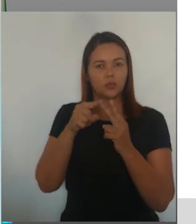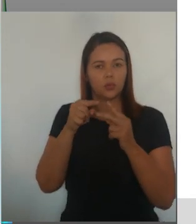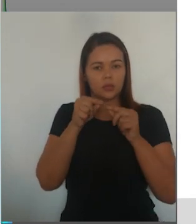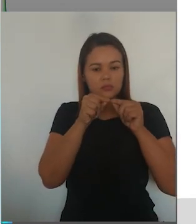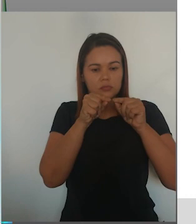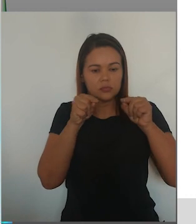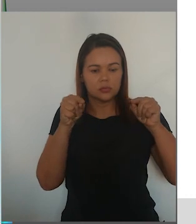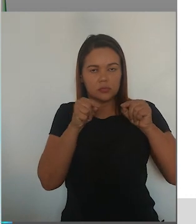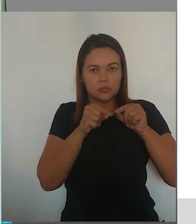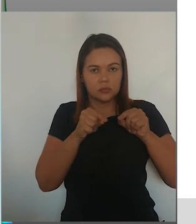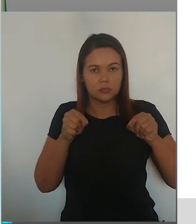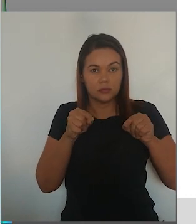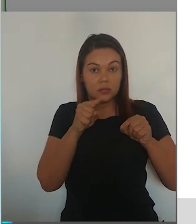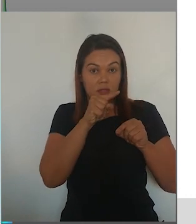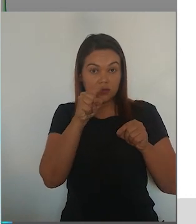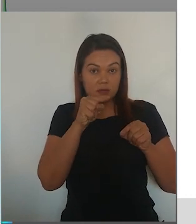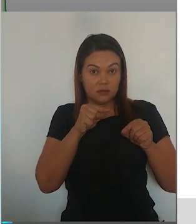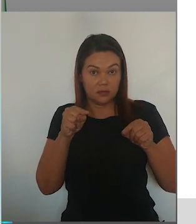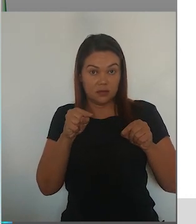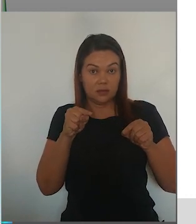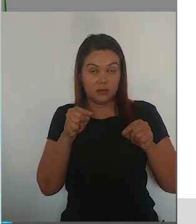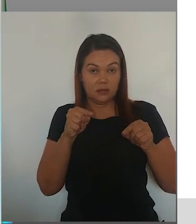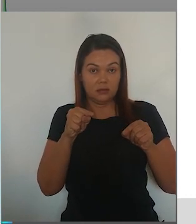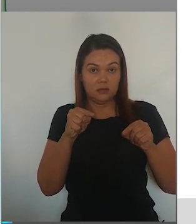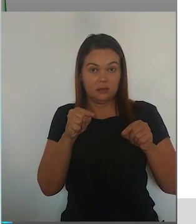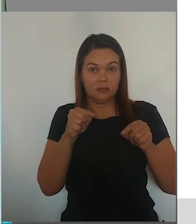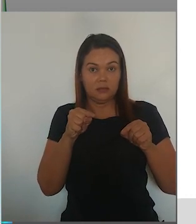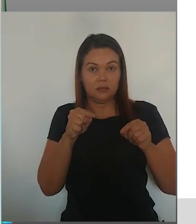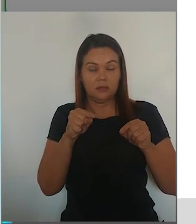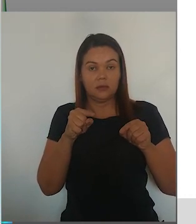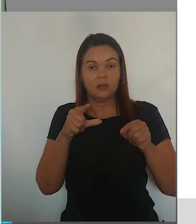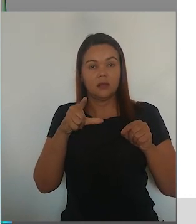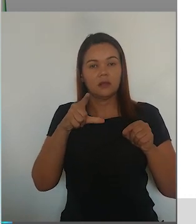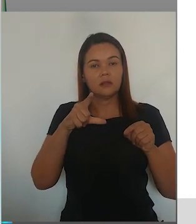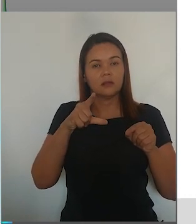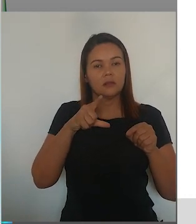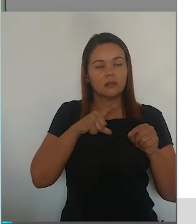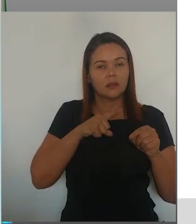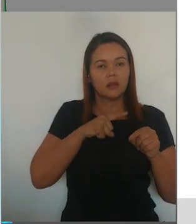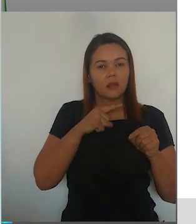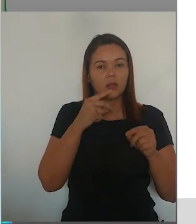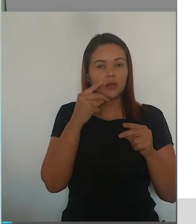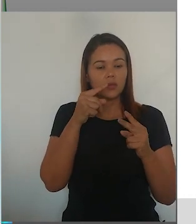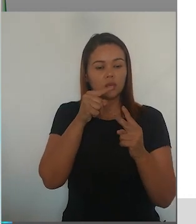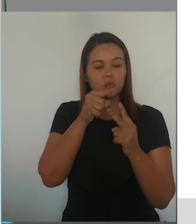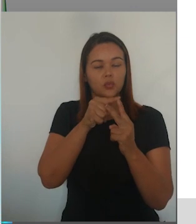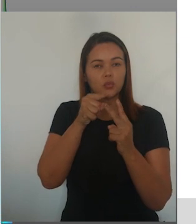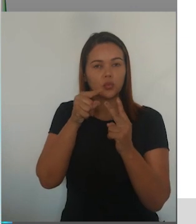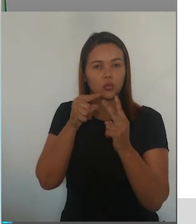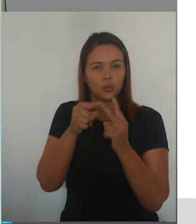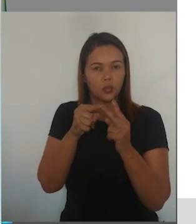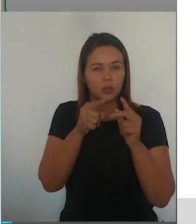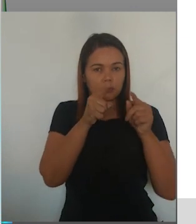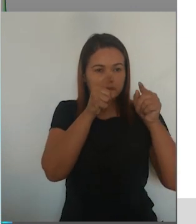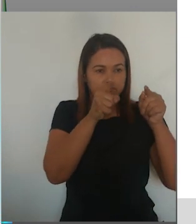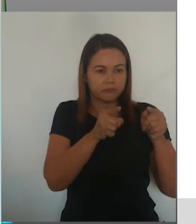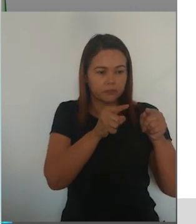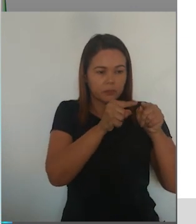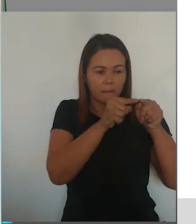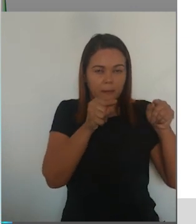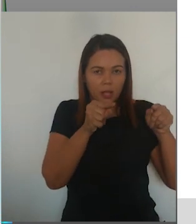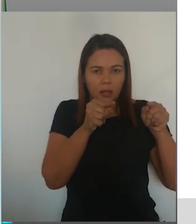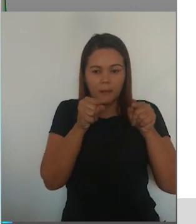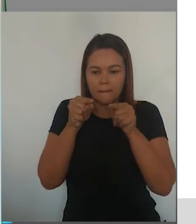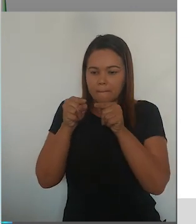entre duas linhas Z. Assim fará parte do sarcômero duas metades